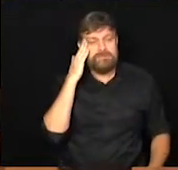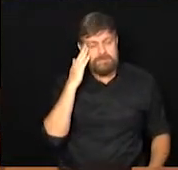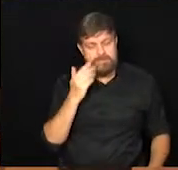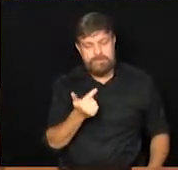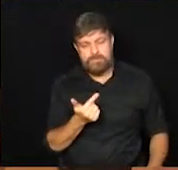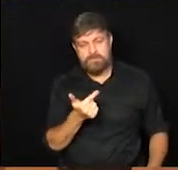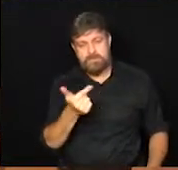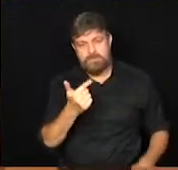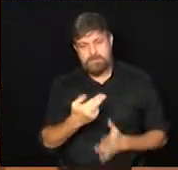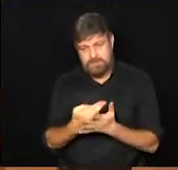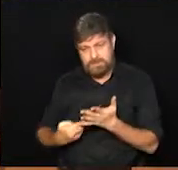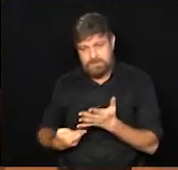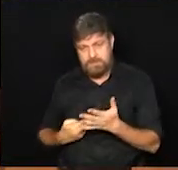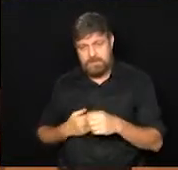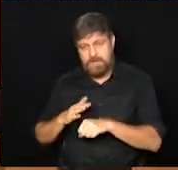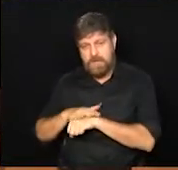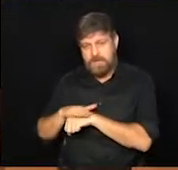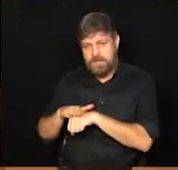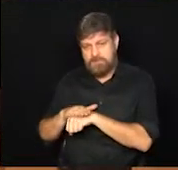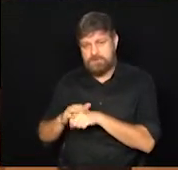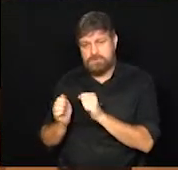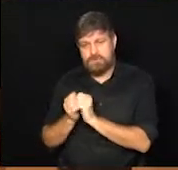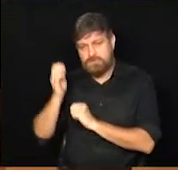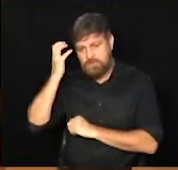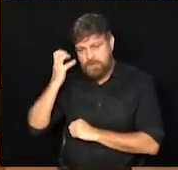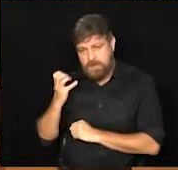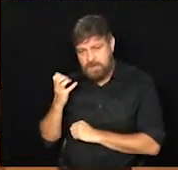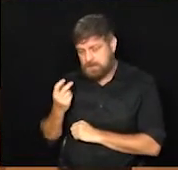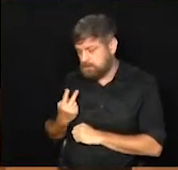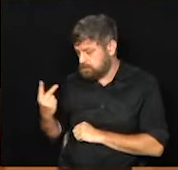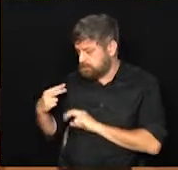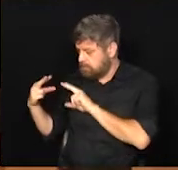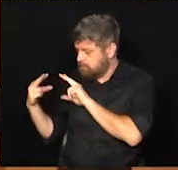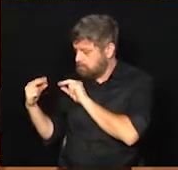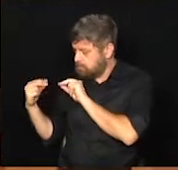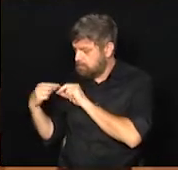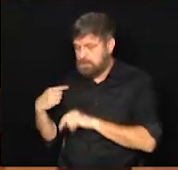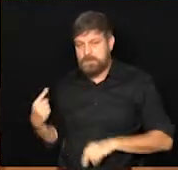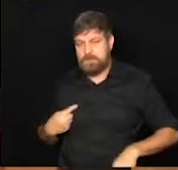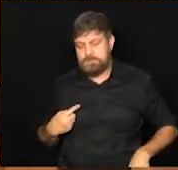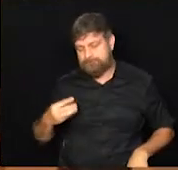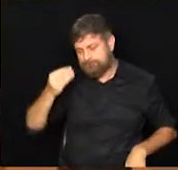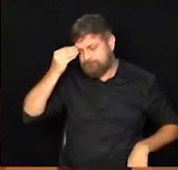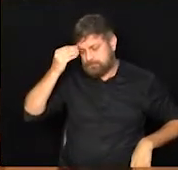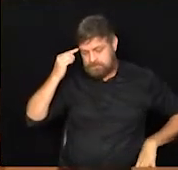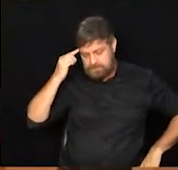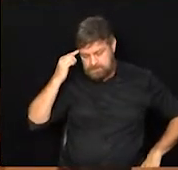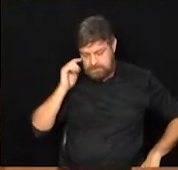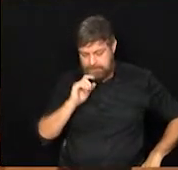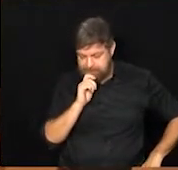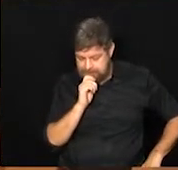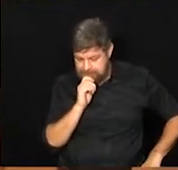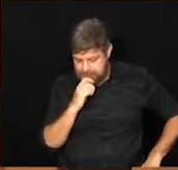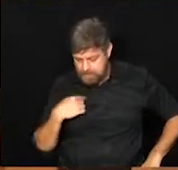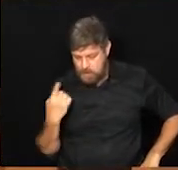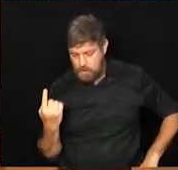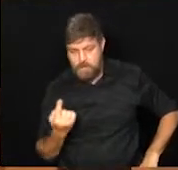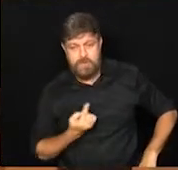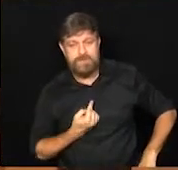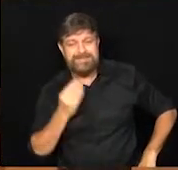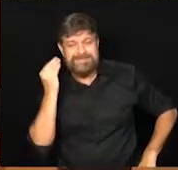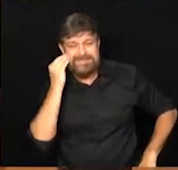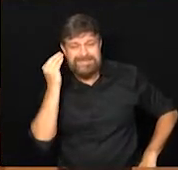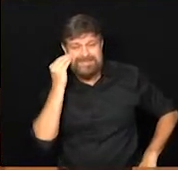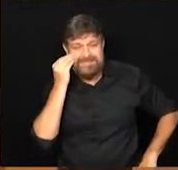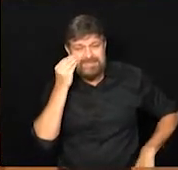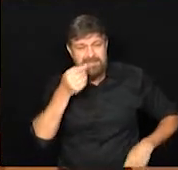requerimento. E aí eu estava conversando aqui com a Guida, Paula, me veio uma questão. Nós estamos tentando estabelecer o